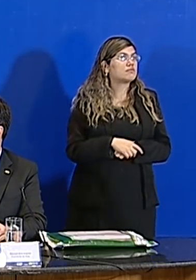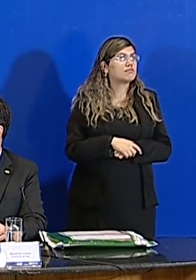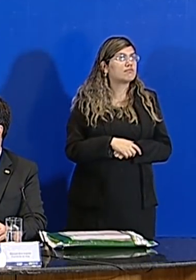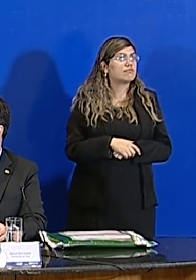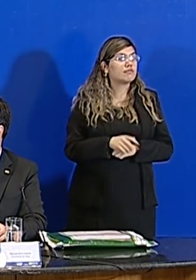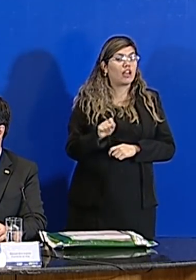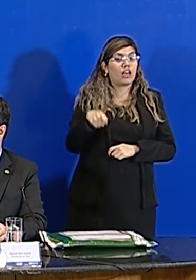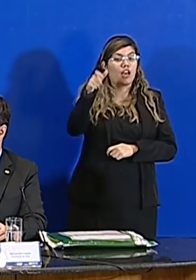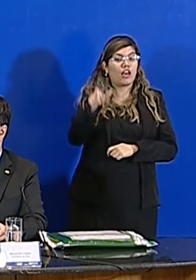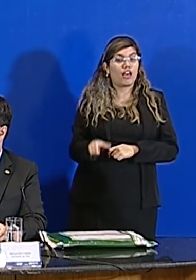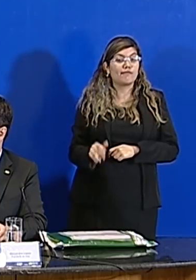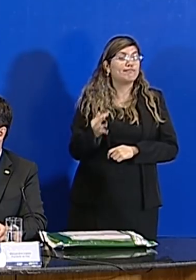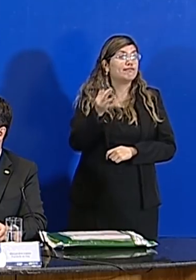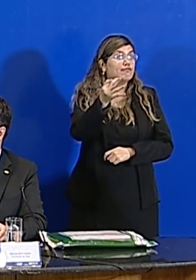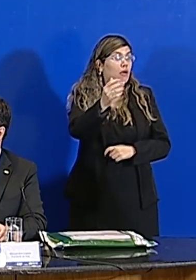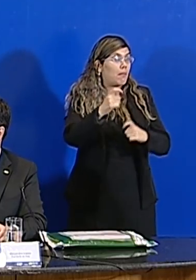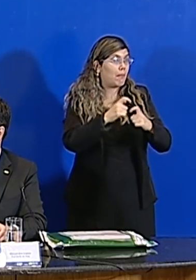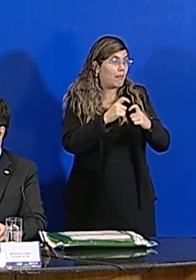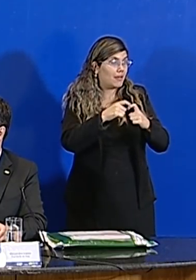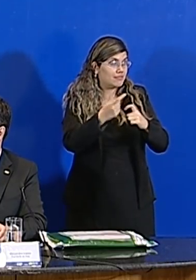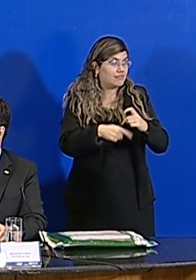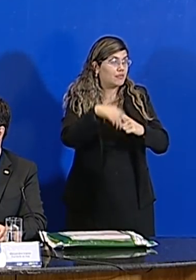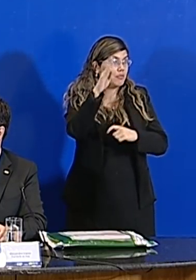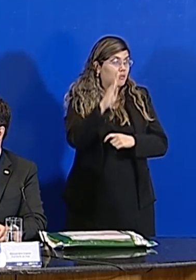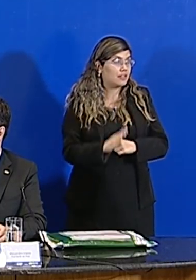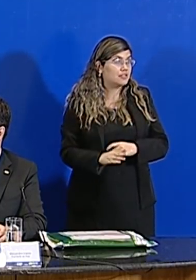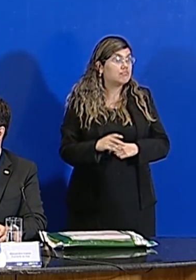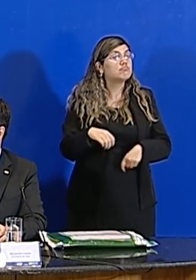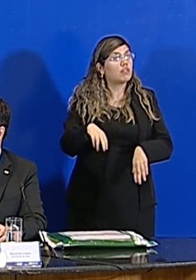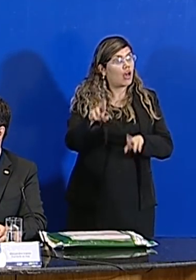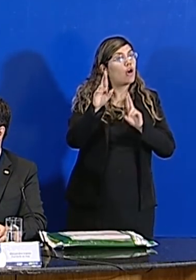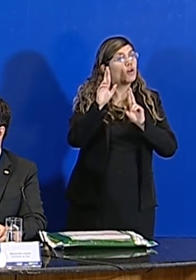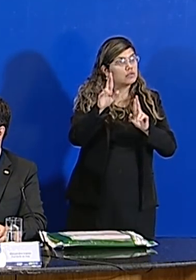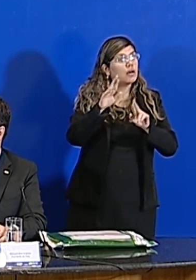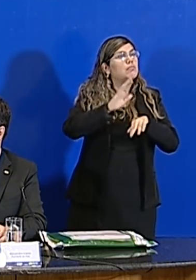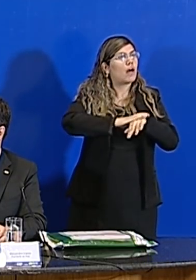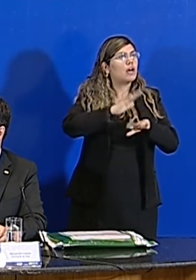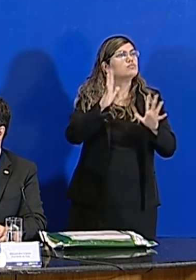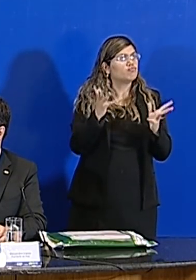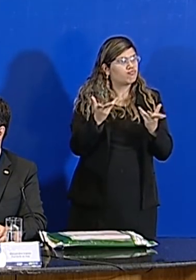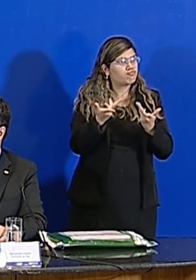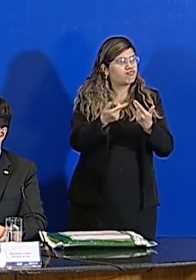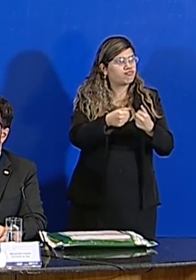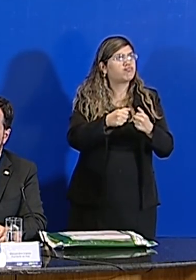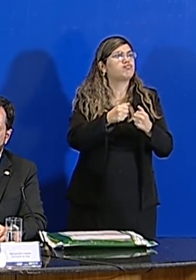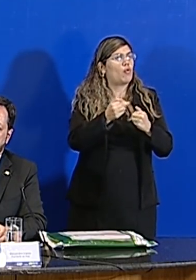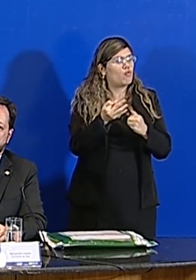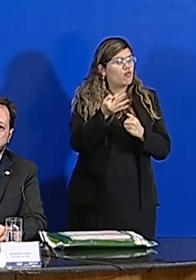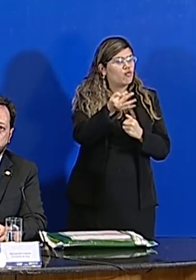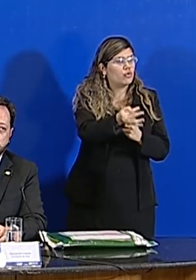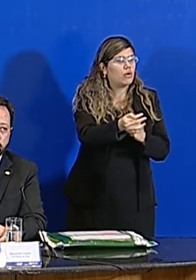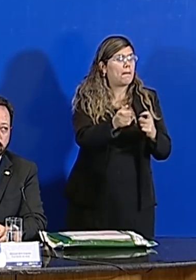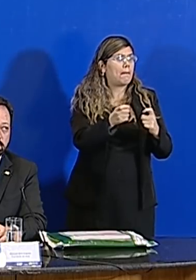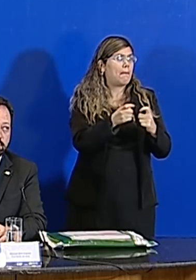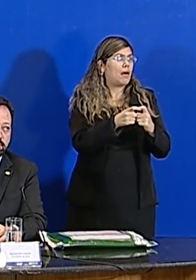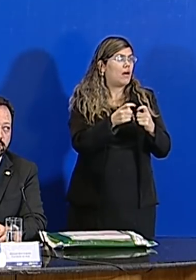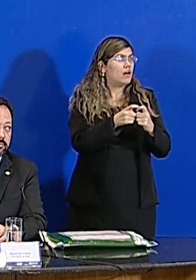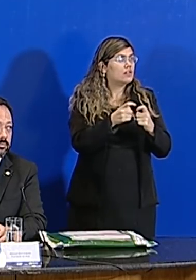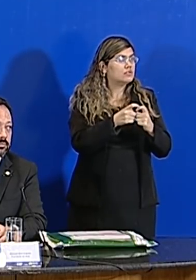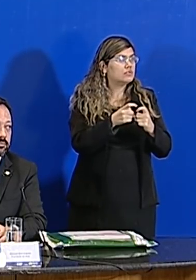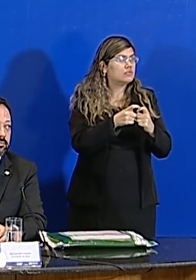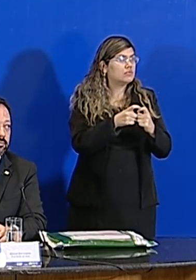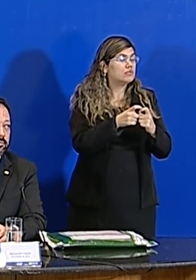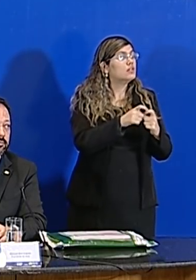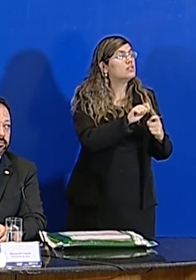Quem serão os próximos médicos do Brasil? Eu espero que sejam as pessoas mais qualificadas para serem os próximos médicos. Quem serão